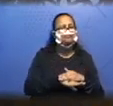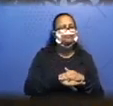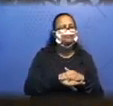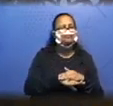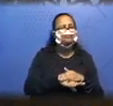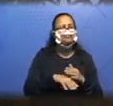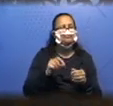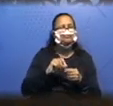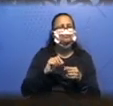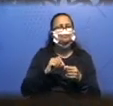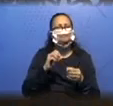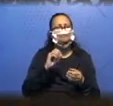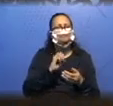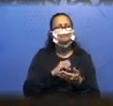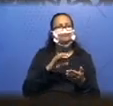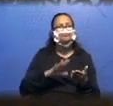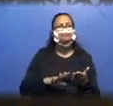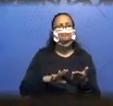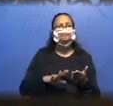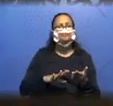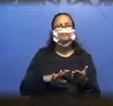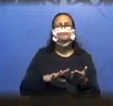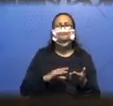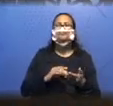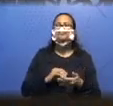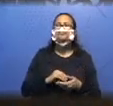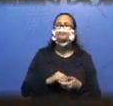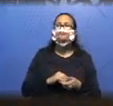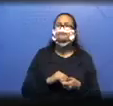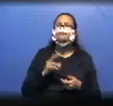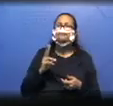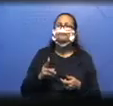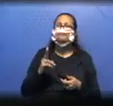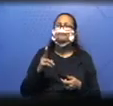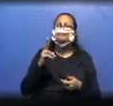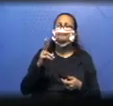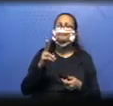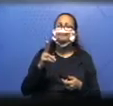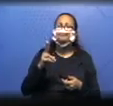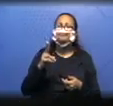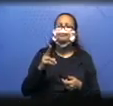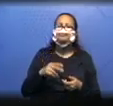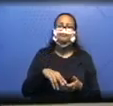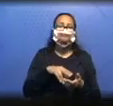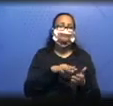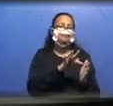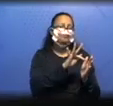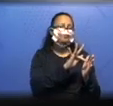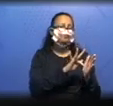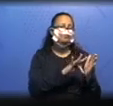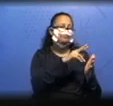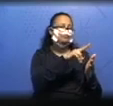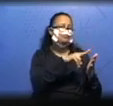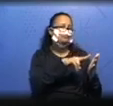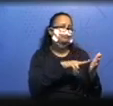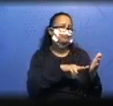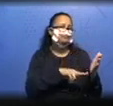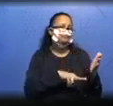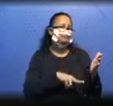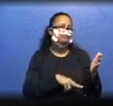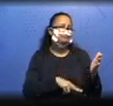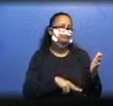separá-lo para fazer a atividade. Vão recortar o anexo. Vão